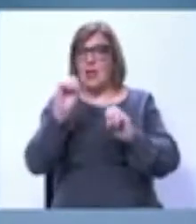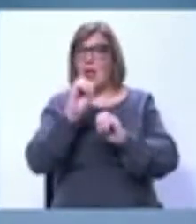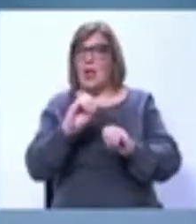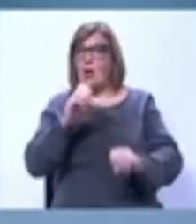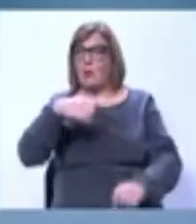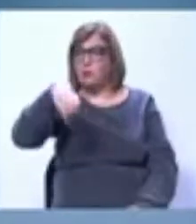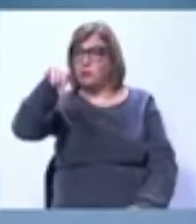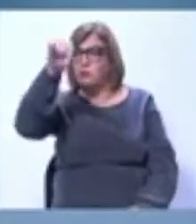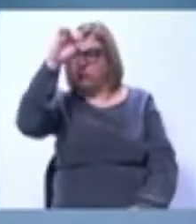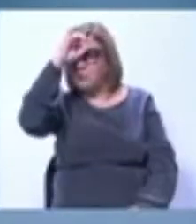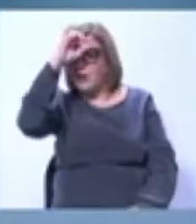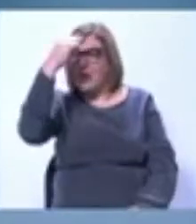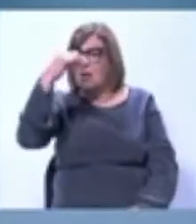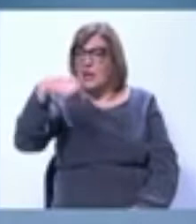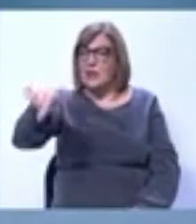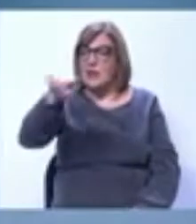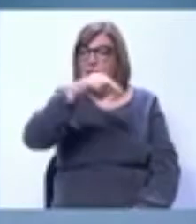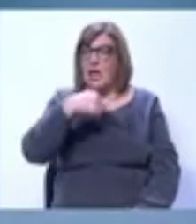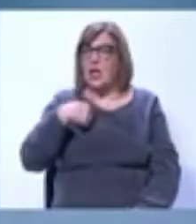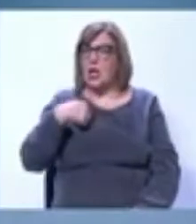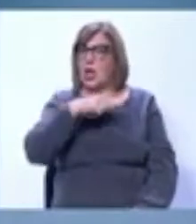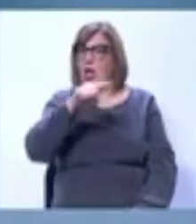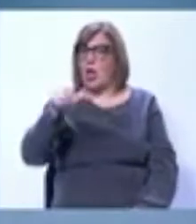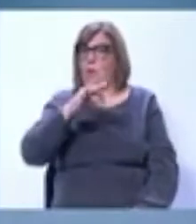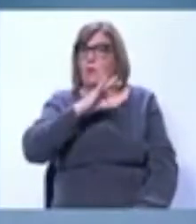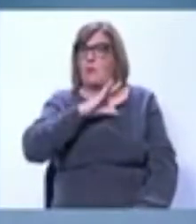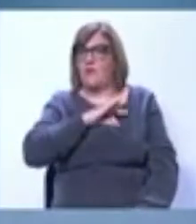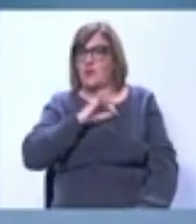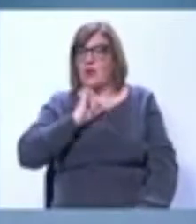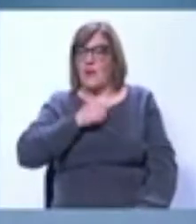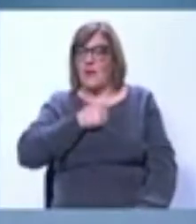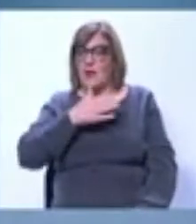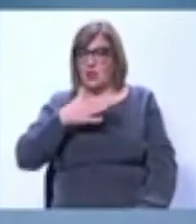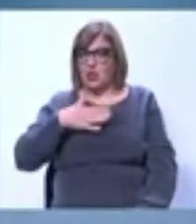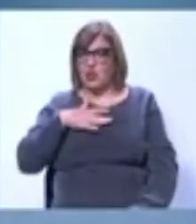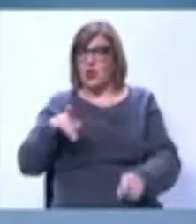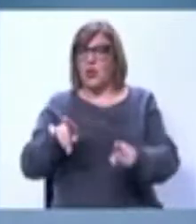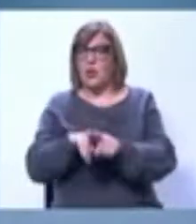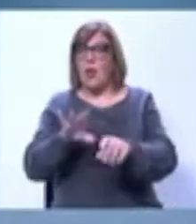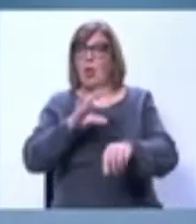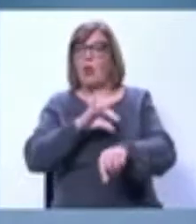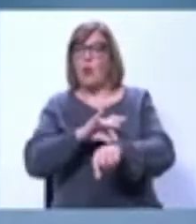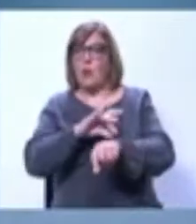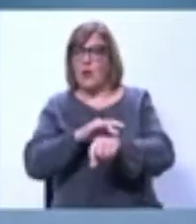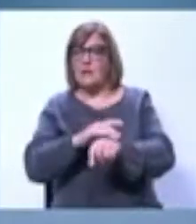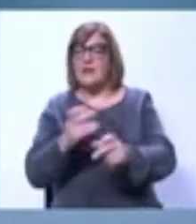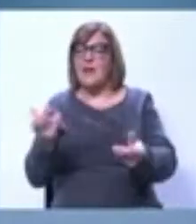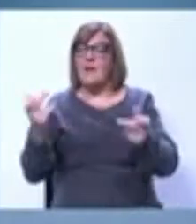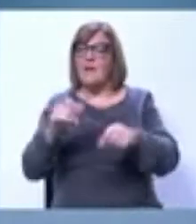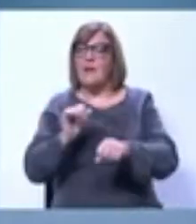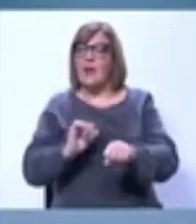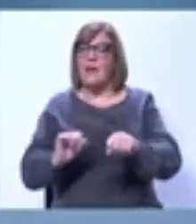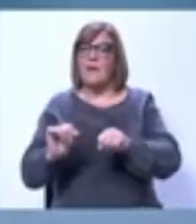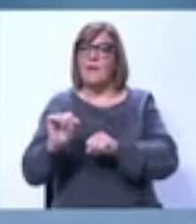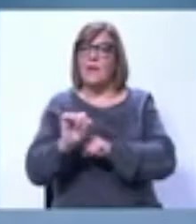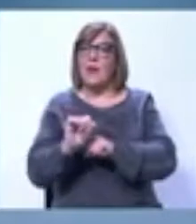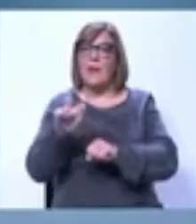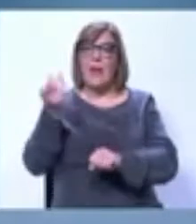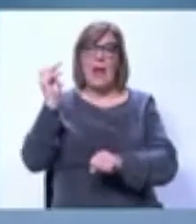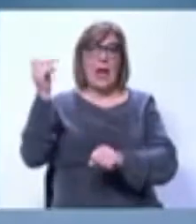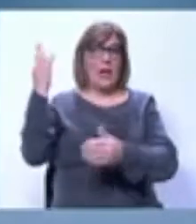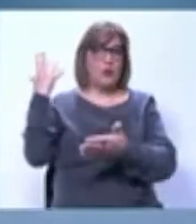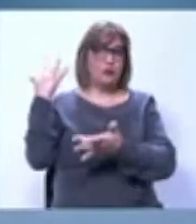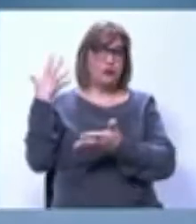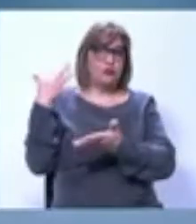conhecimentos que ainda persiste a mesma entre nós Profissionais de Saúde é que a doença adbank de há